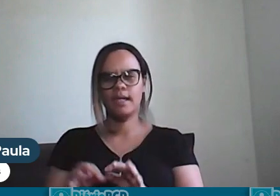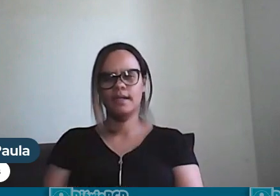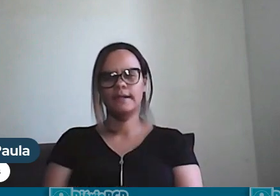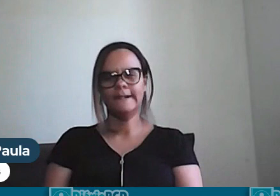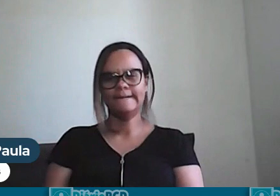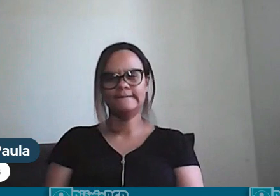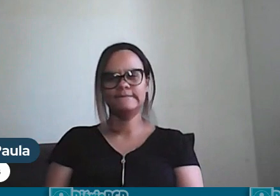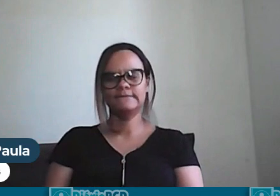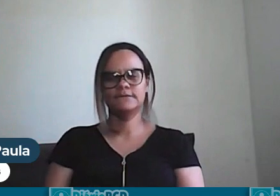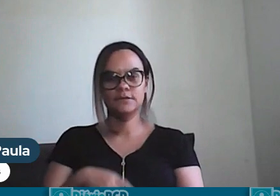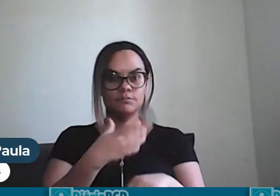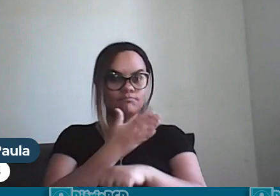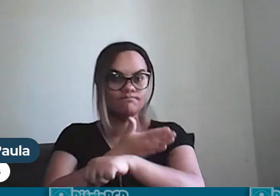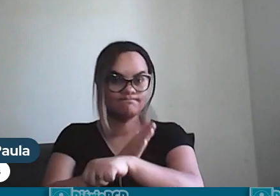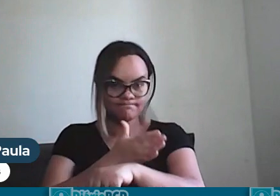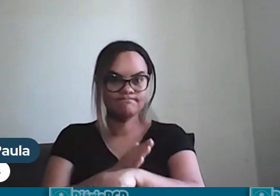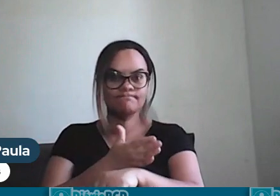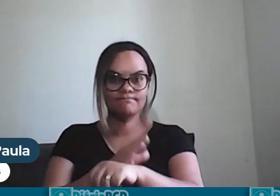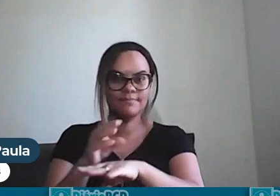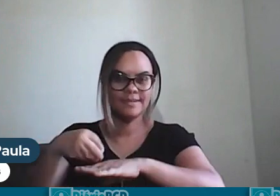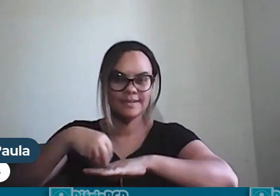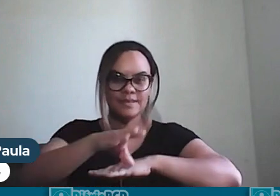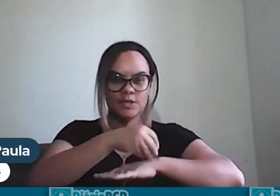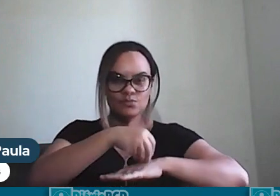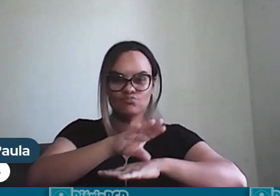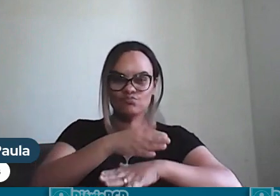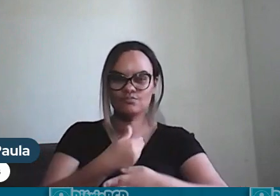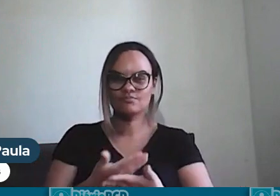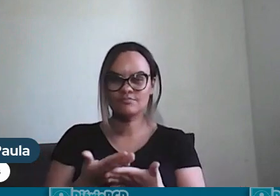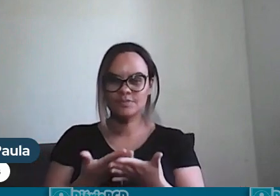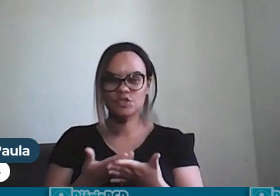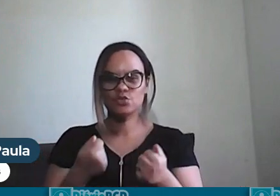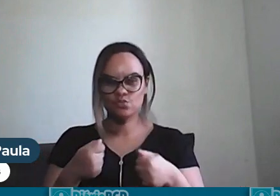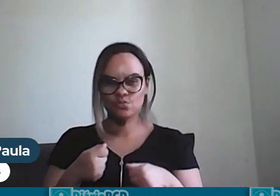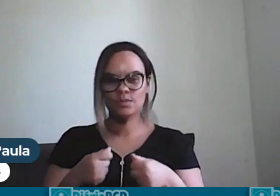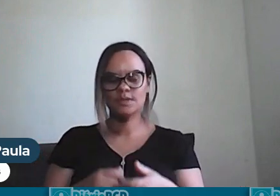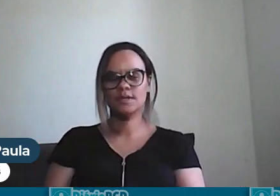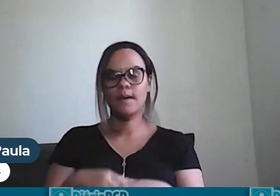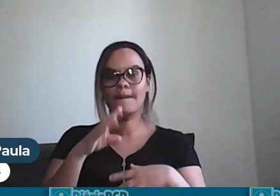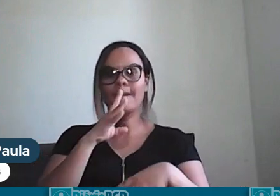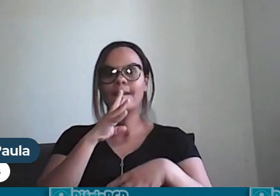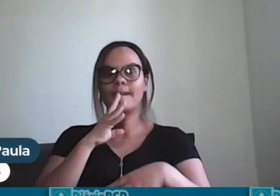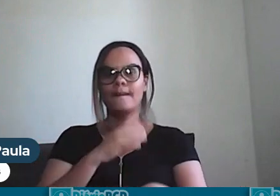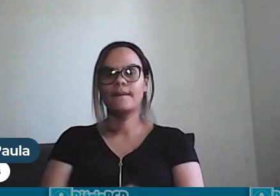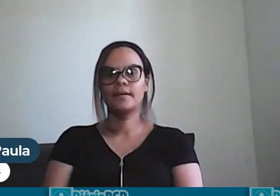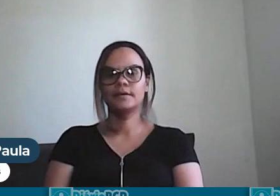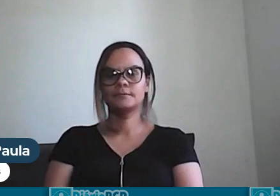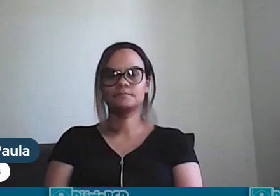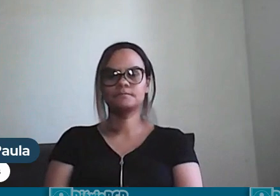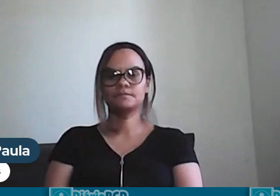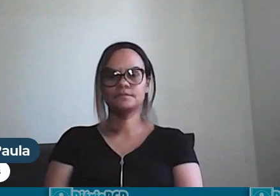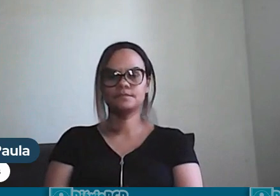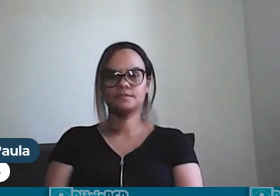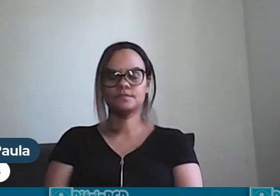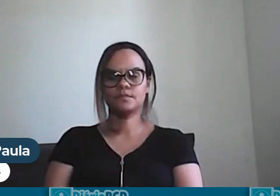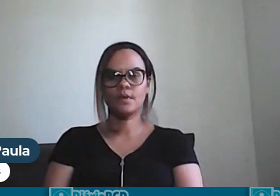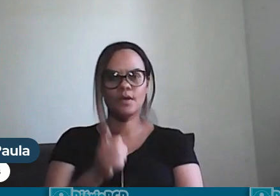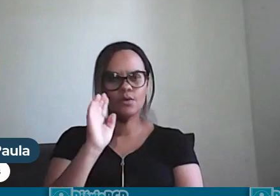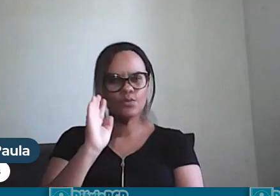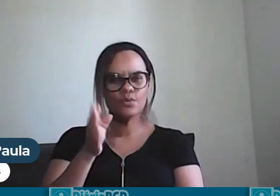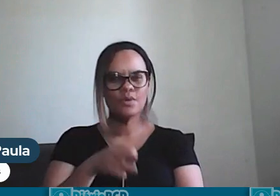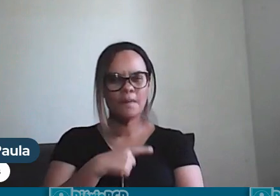por um treinamento, né, por um estudo, por conhecer isso. A senhora tem, assim, vocês já chegaram